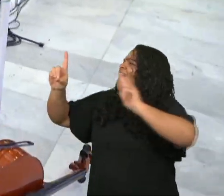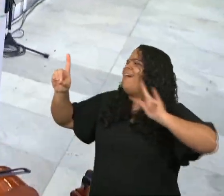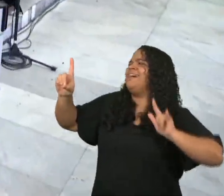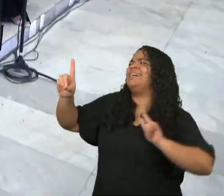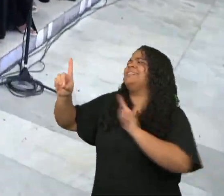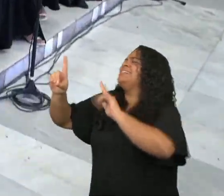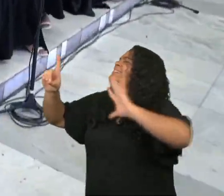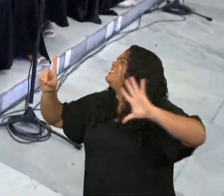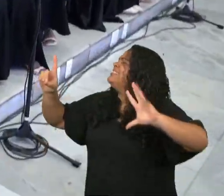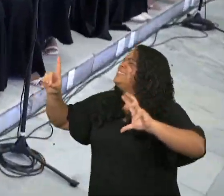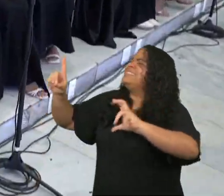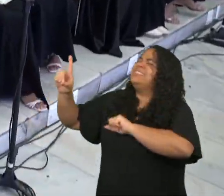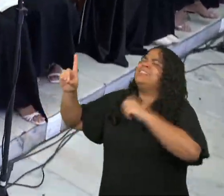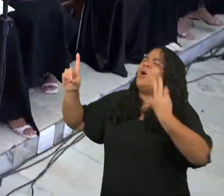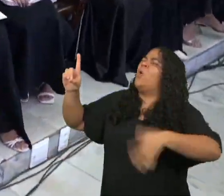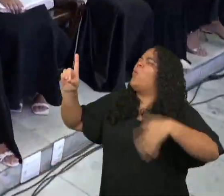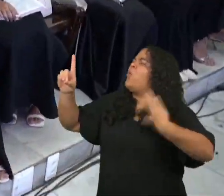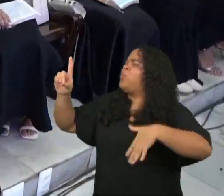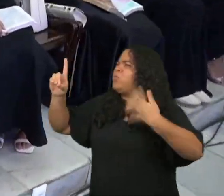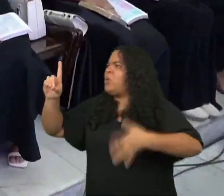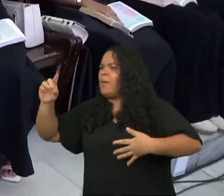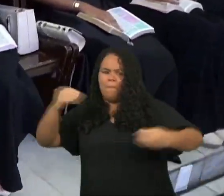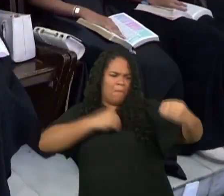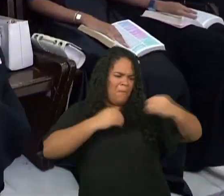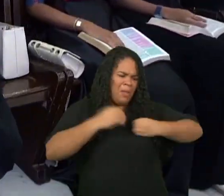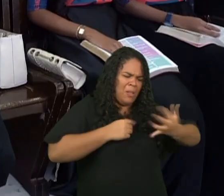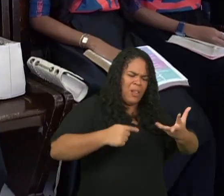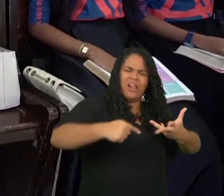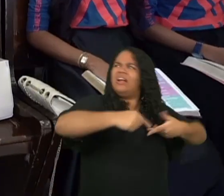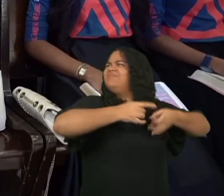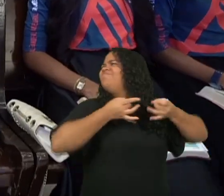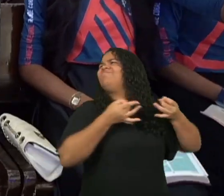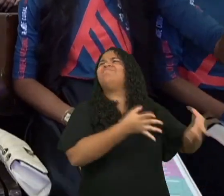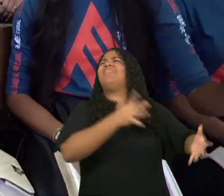ti, eu me desfaço do que não te agrada.